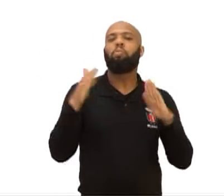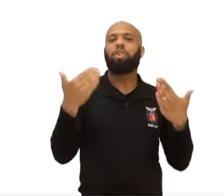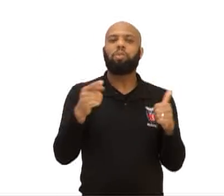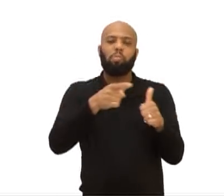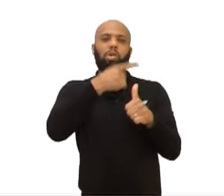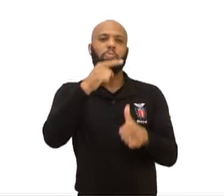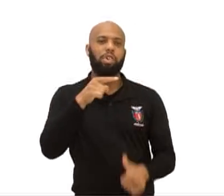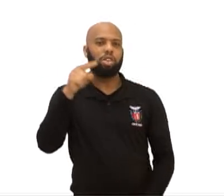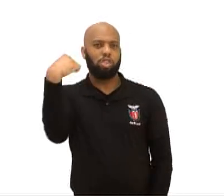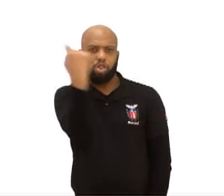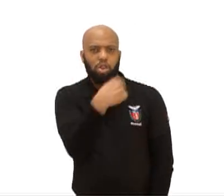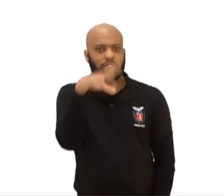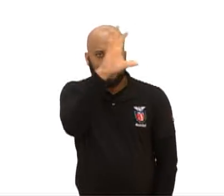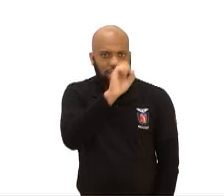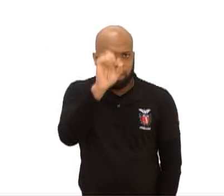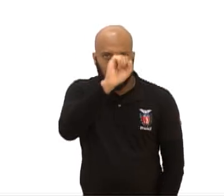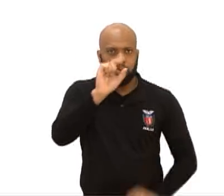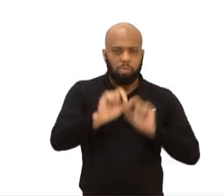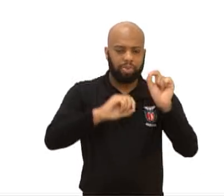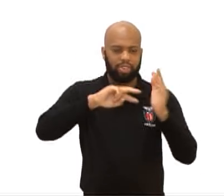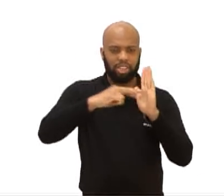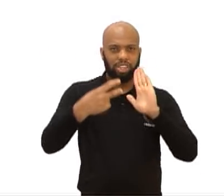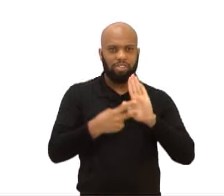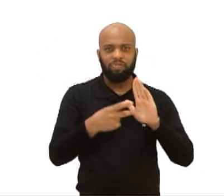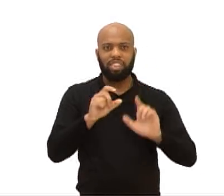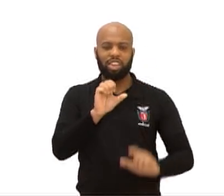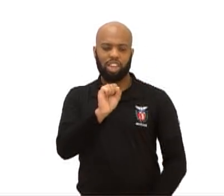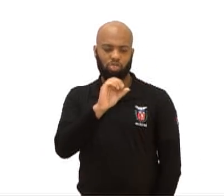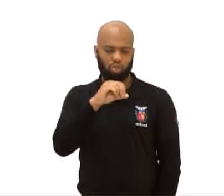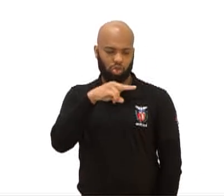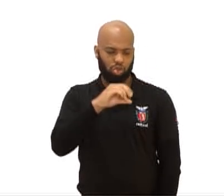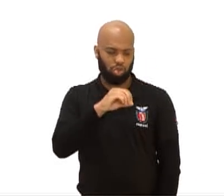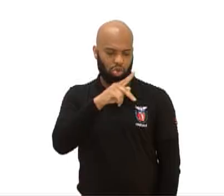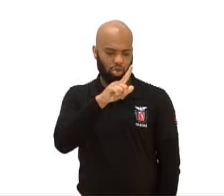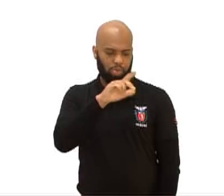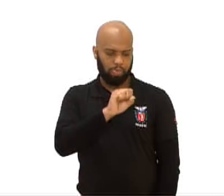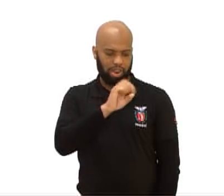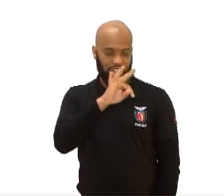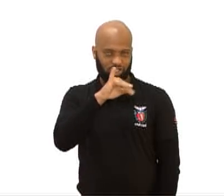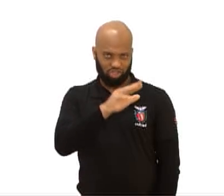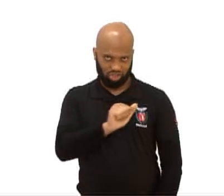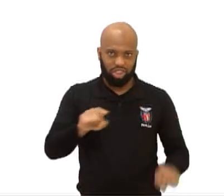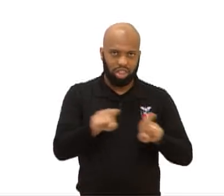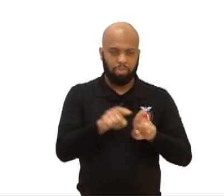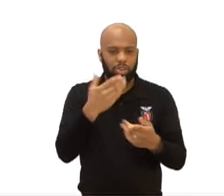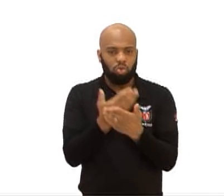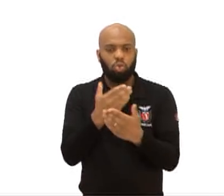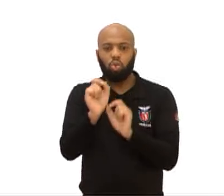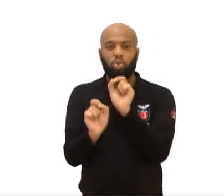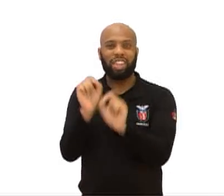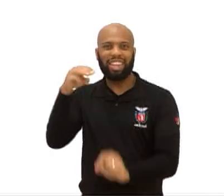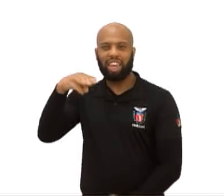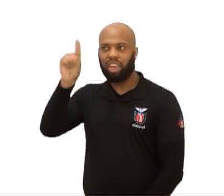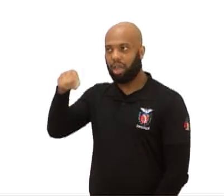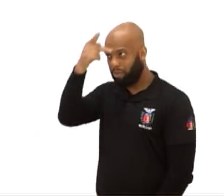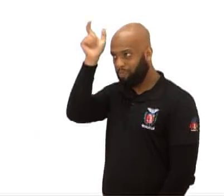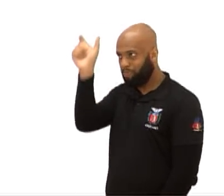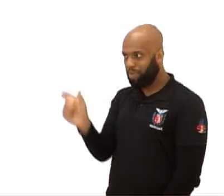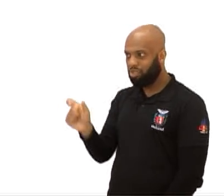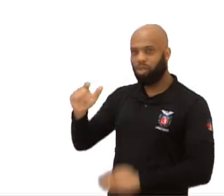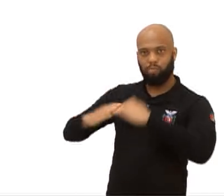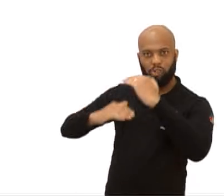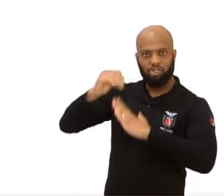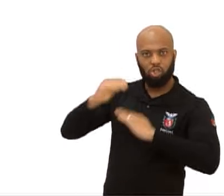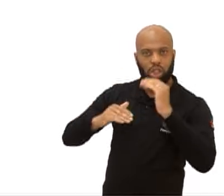Primeiro, nós aprendemos o que é sonoplastia e quem é o sonoplasta. Nós também nós conhecemos um pouco